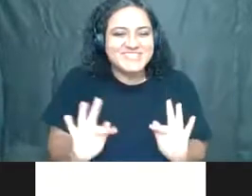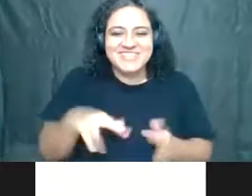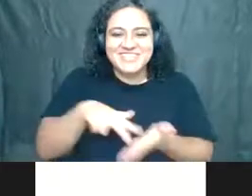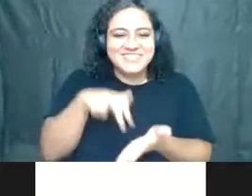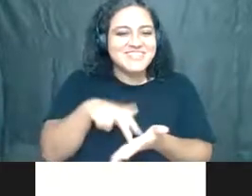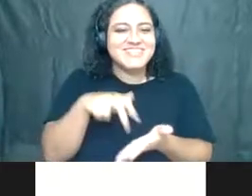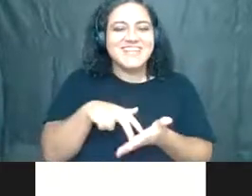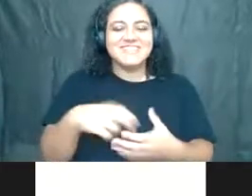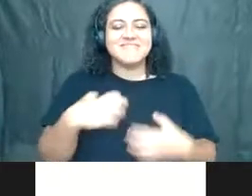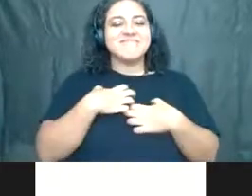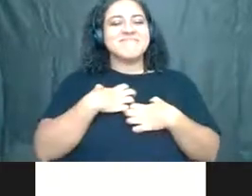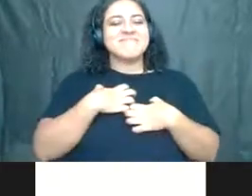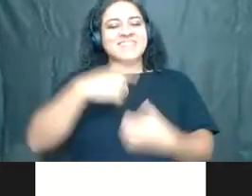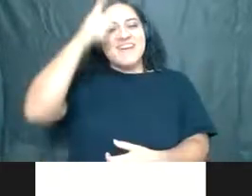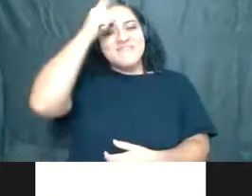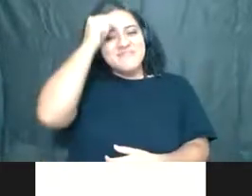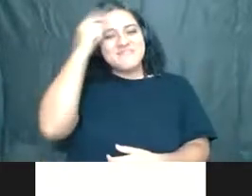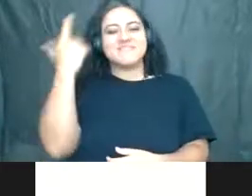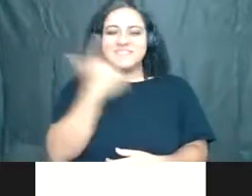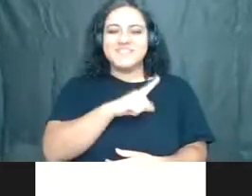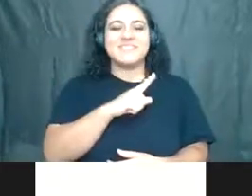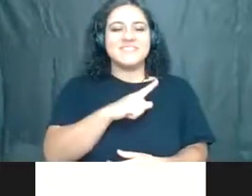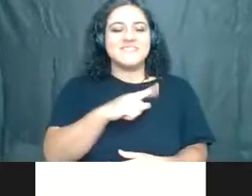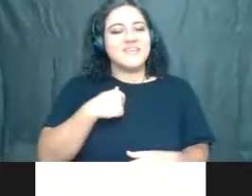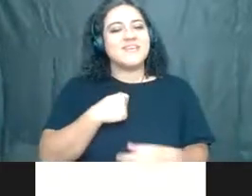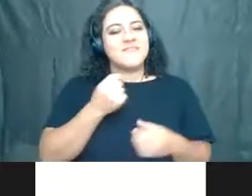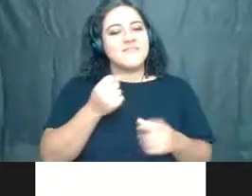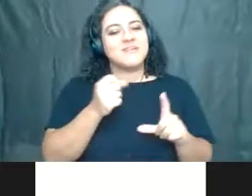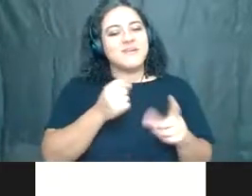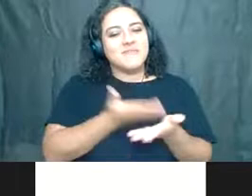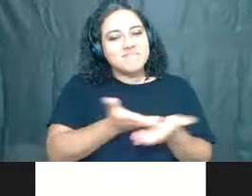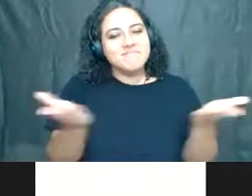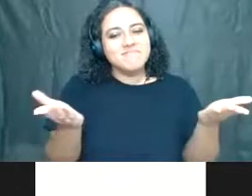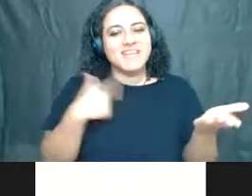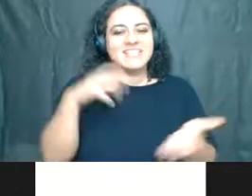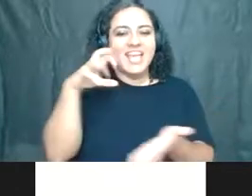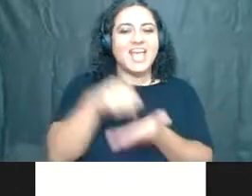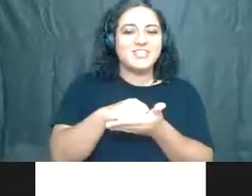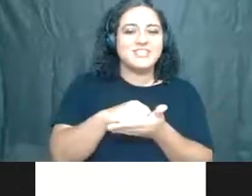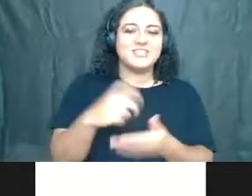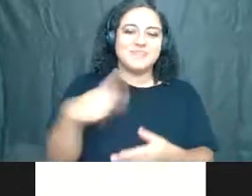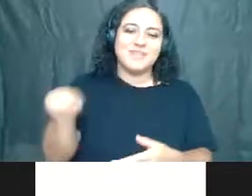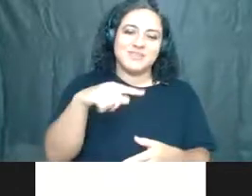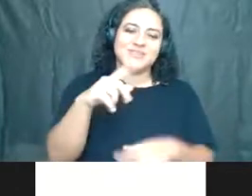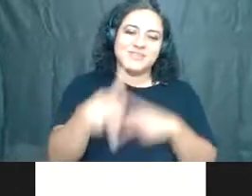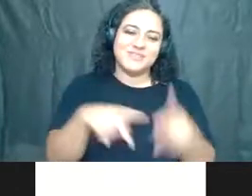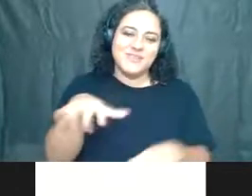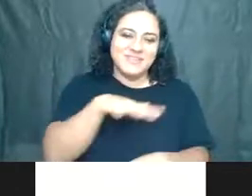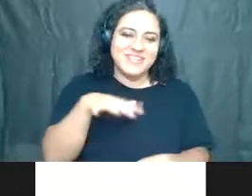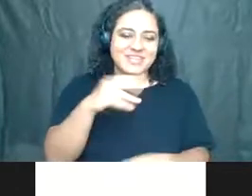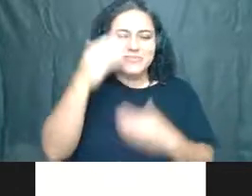de dever cumprido, e gostaria de compartilhar isso nesse momento, deixar esse registro aqui para toda a comunidade. Muito